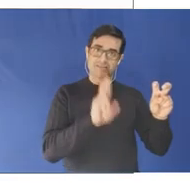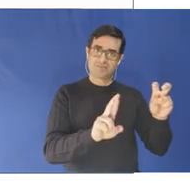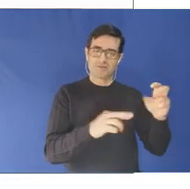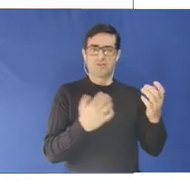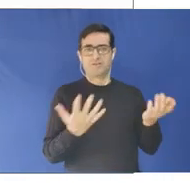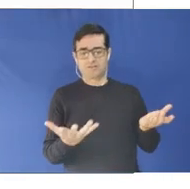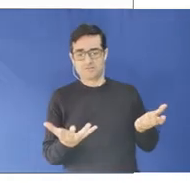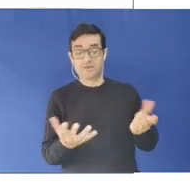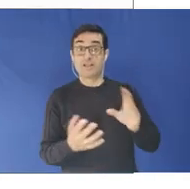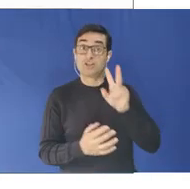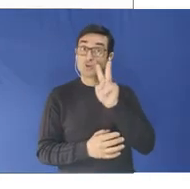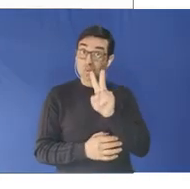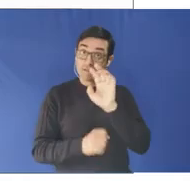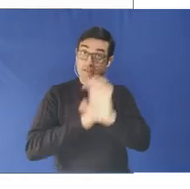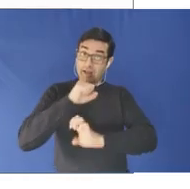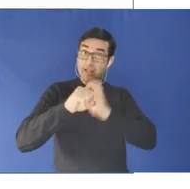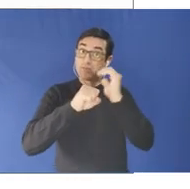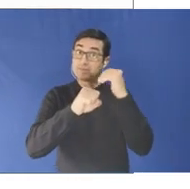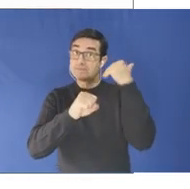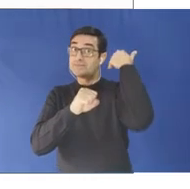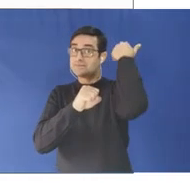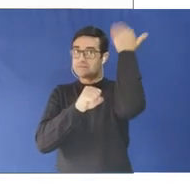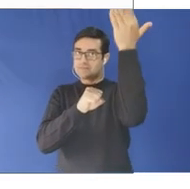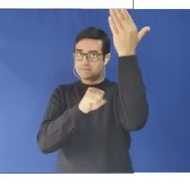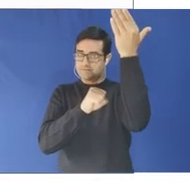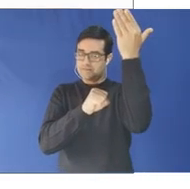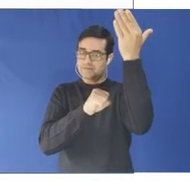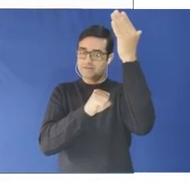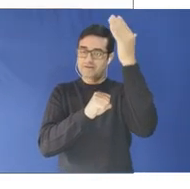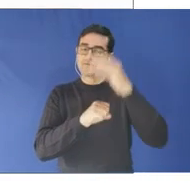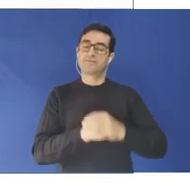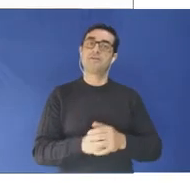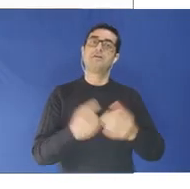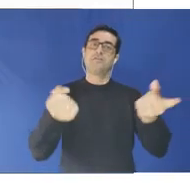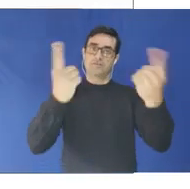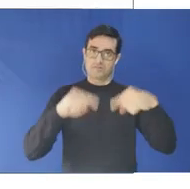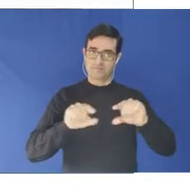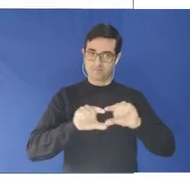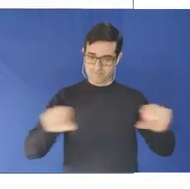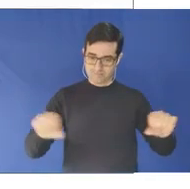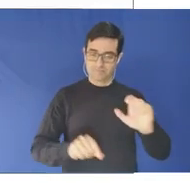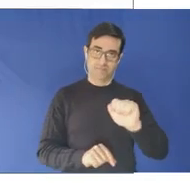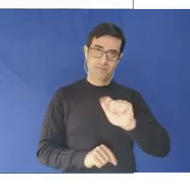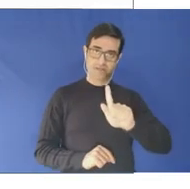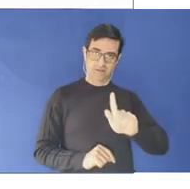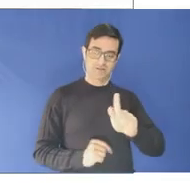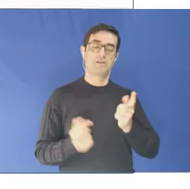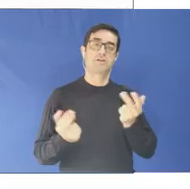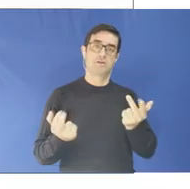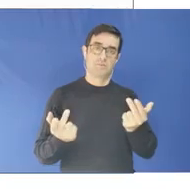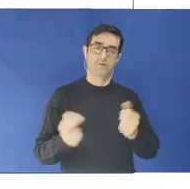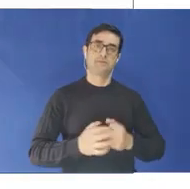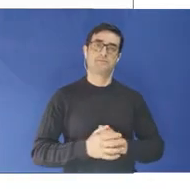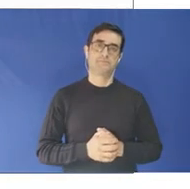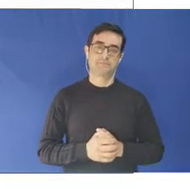que 2 elétrons estão numa camada mais externa. Tranquilo? A mesma coisa vai acontecer aqui. Só que